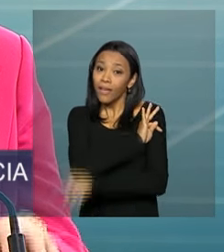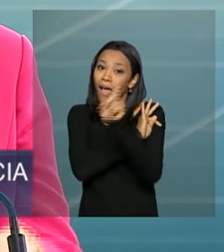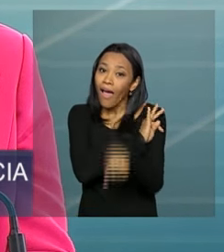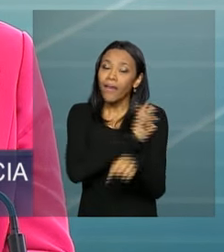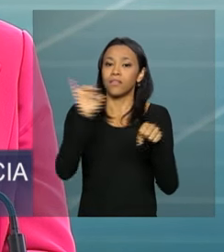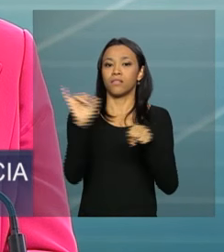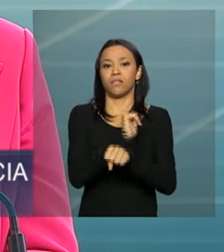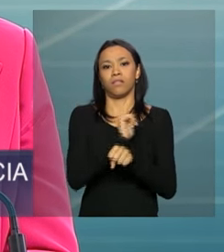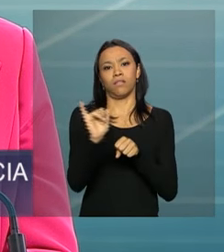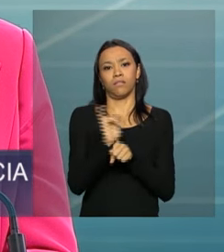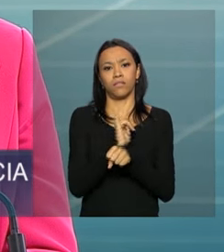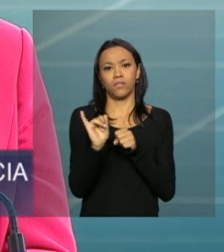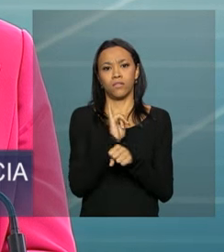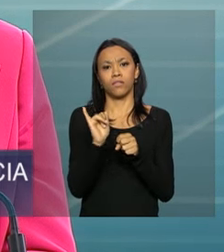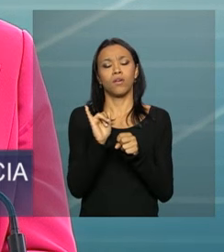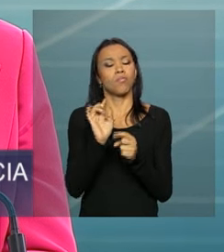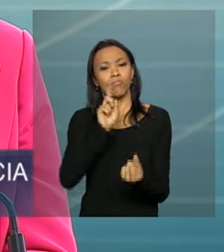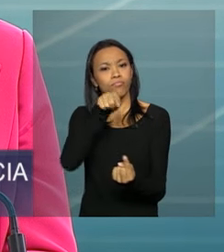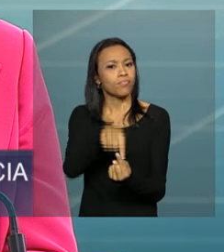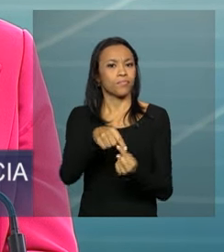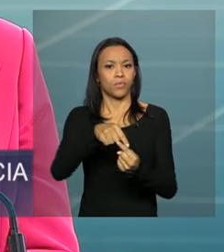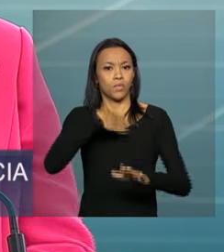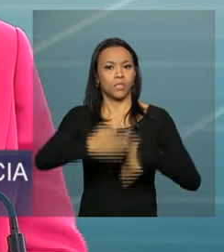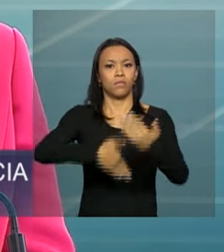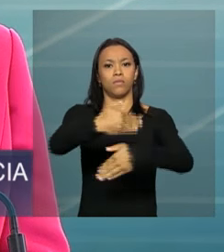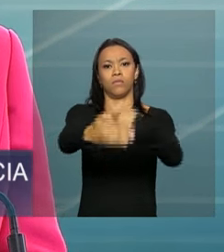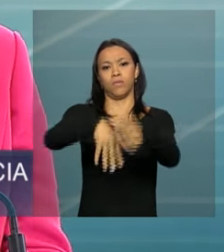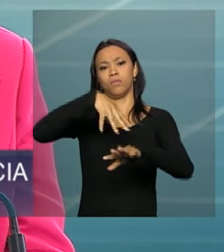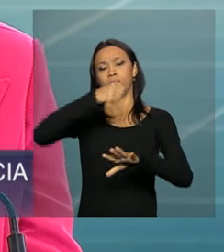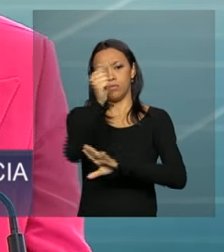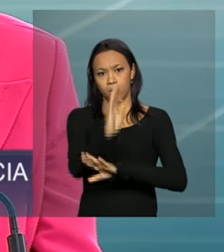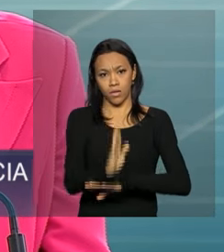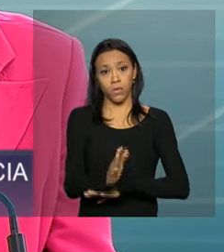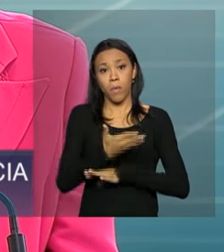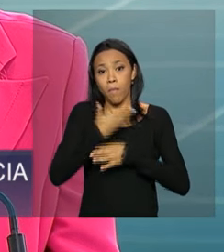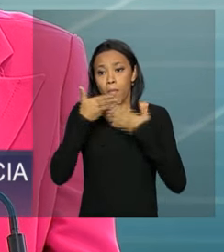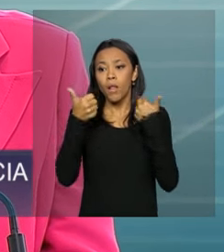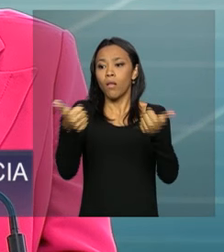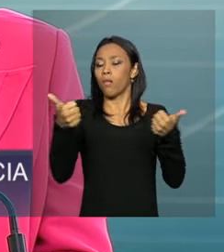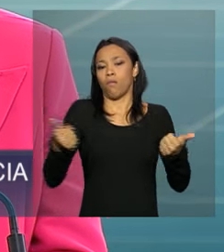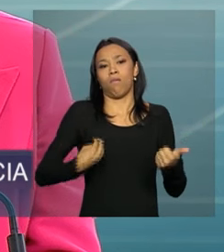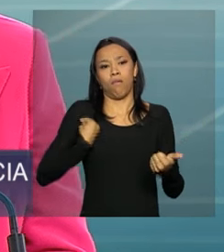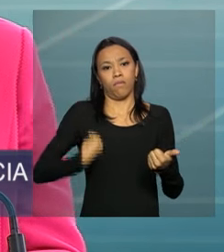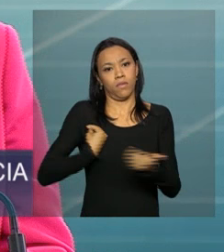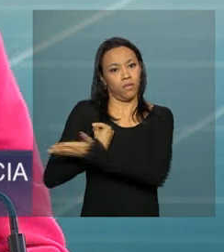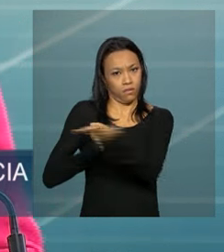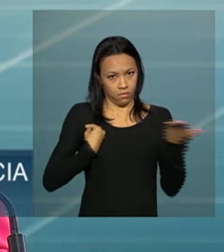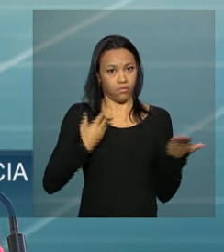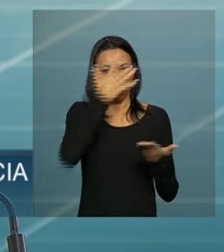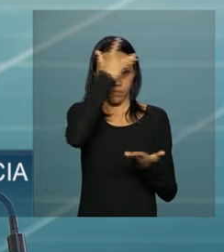estratégico para o desenvolvimento do Brasil, para a melhoria das condições de vida de sua